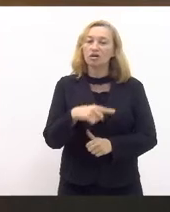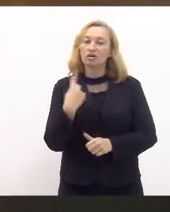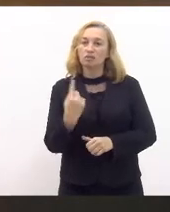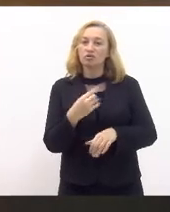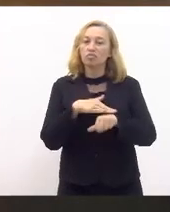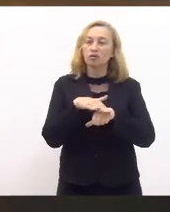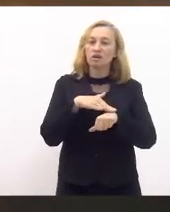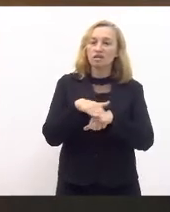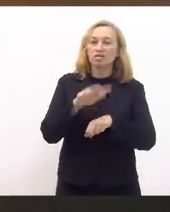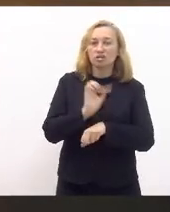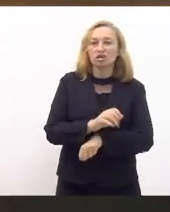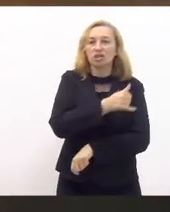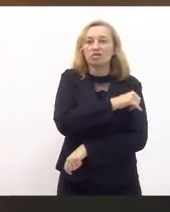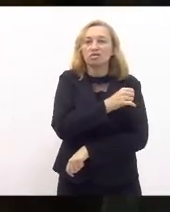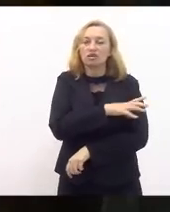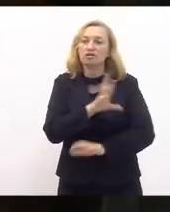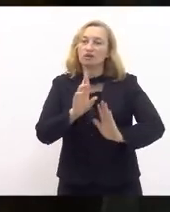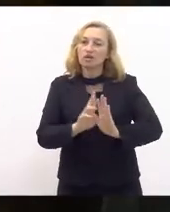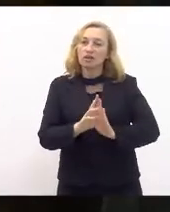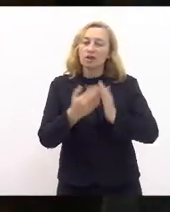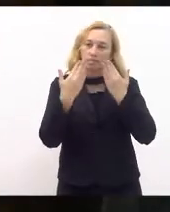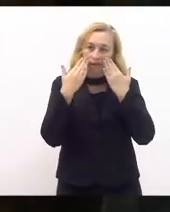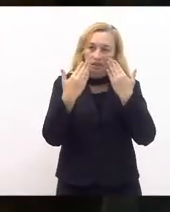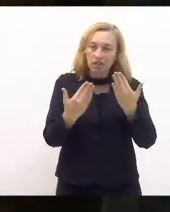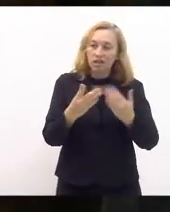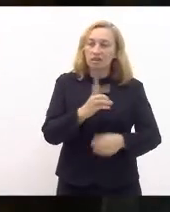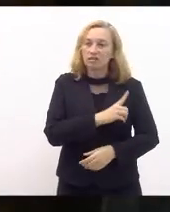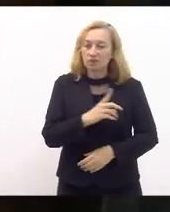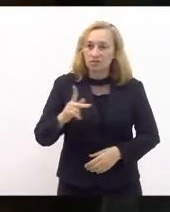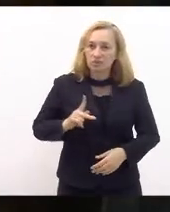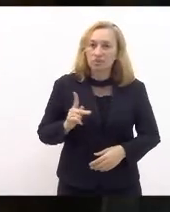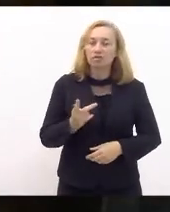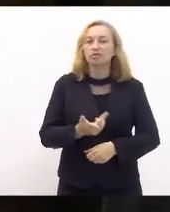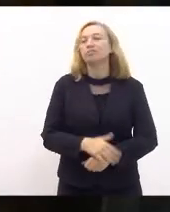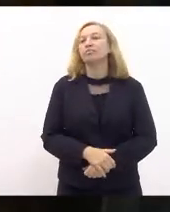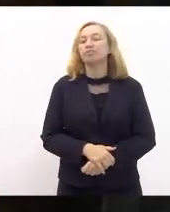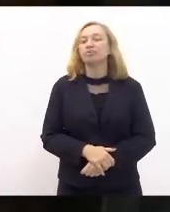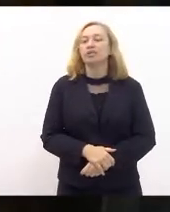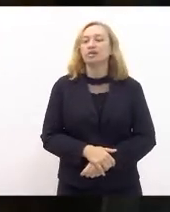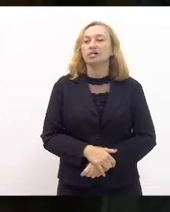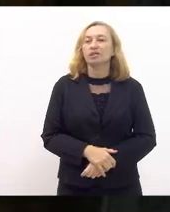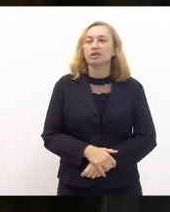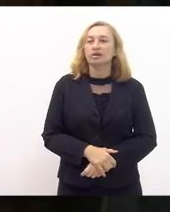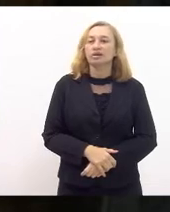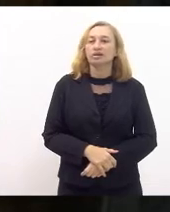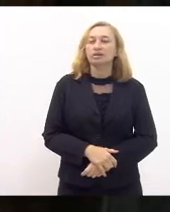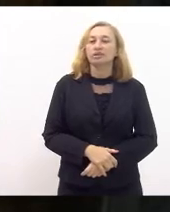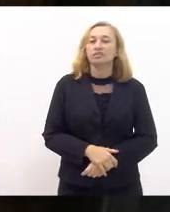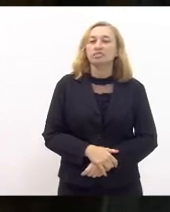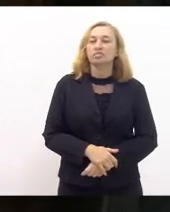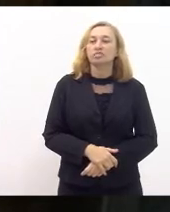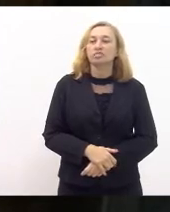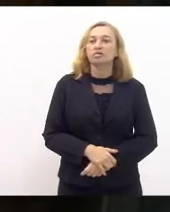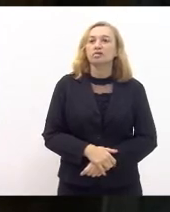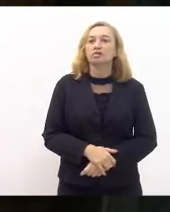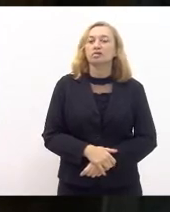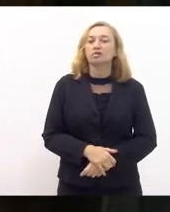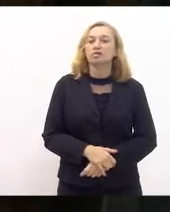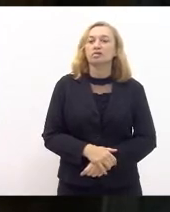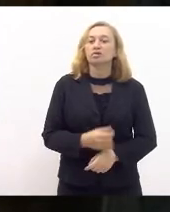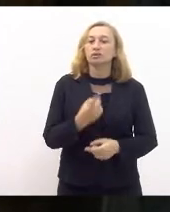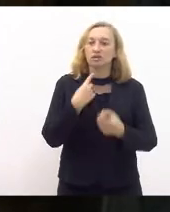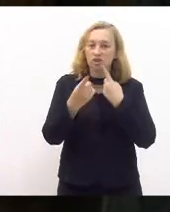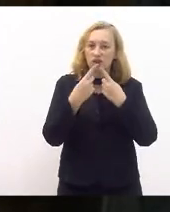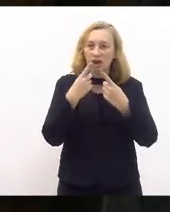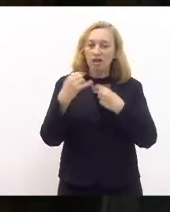sobre o Estado do Rio de Janeiro, fui apresentar a Defensoria Pública do Estado do Rio de Janeiro. A gente tinha uma demanda muito importante na época, que era